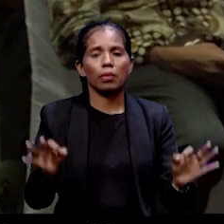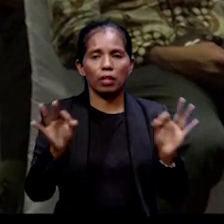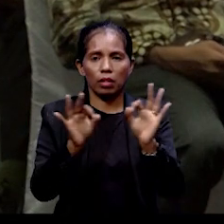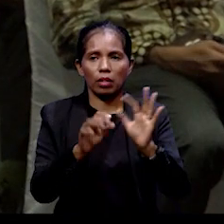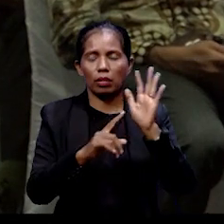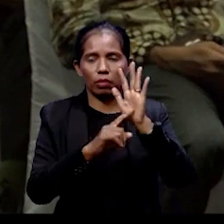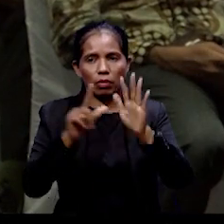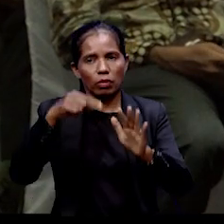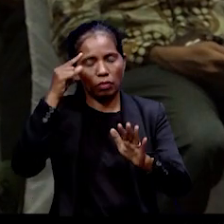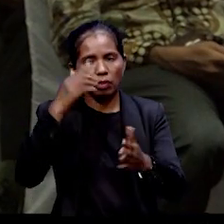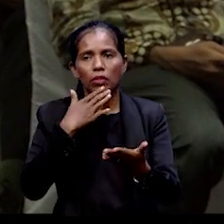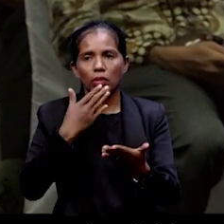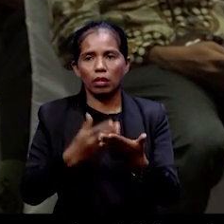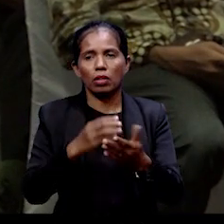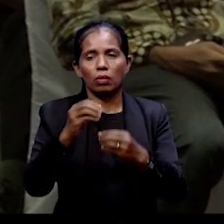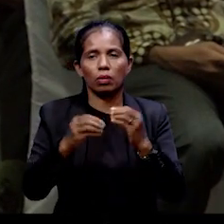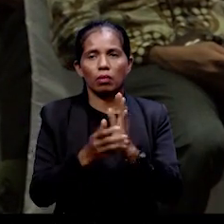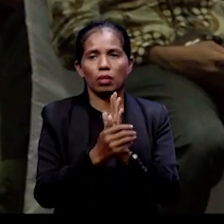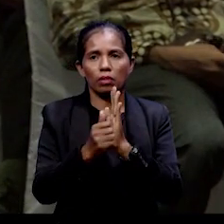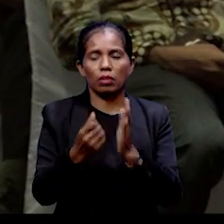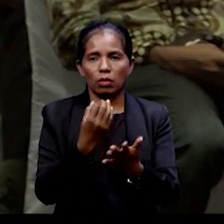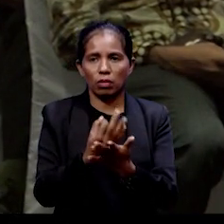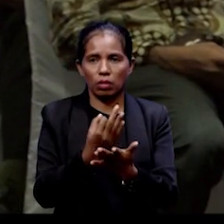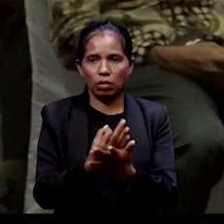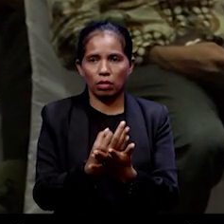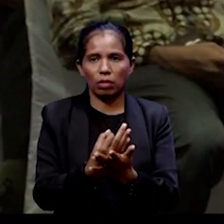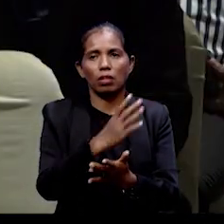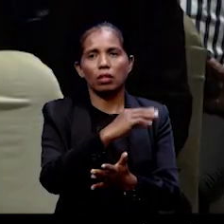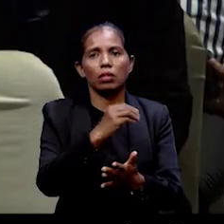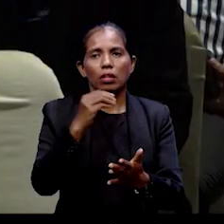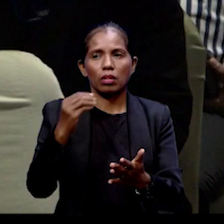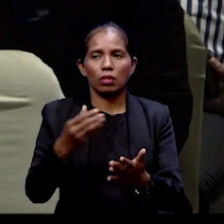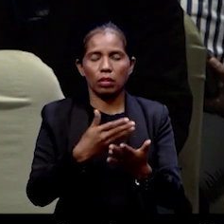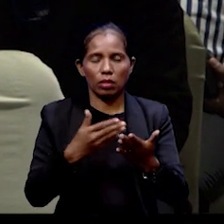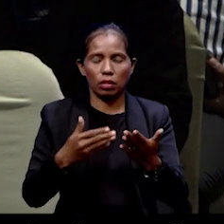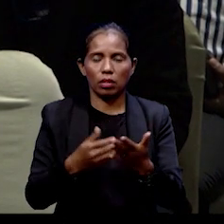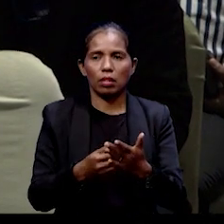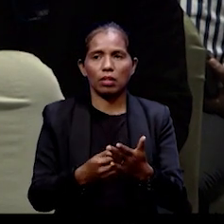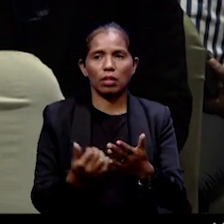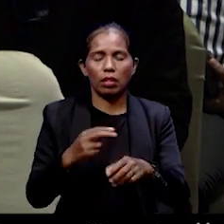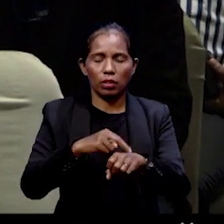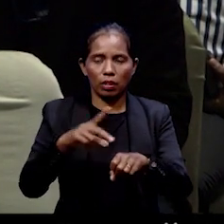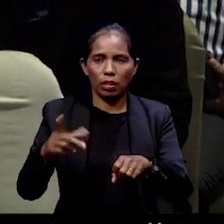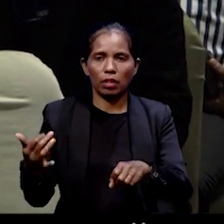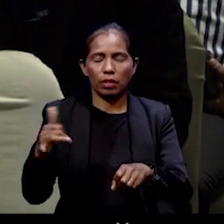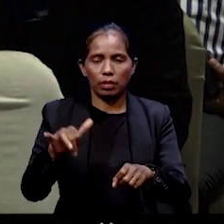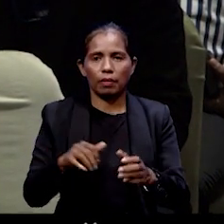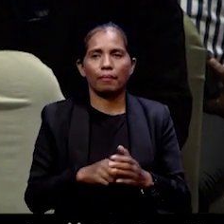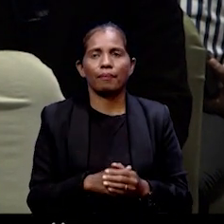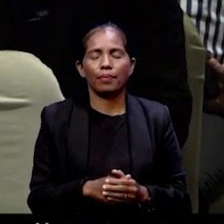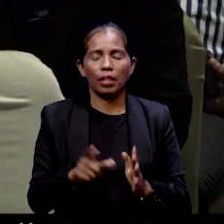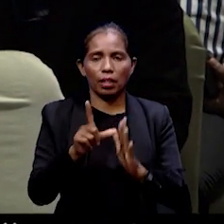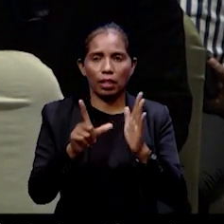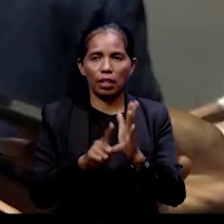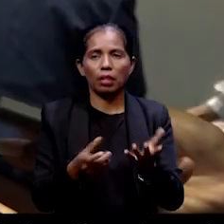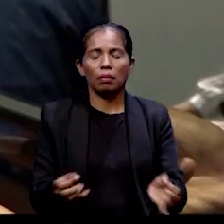informa governo dia kliutan kono ba kapasidade finansaira gestaun ekipamento empresa nasional siranian leire ni mais importante